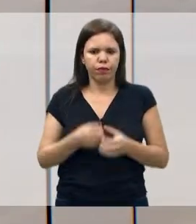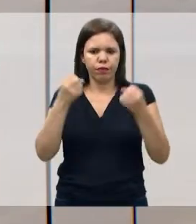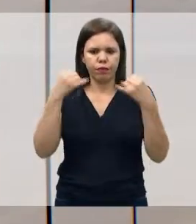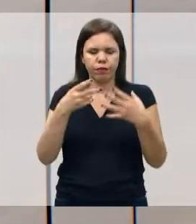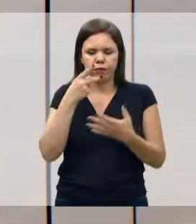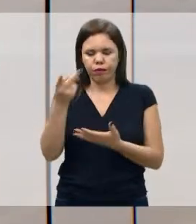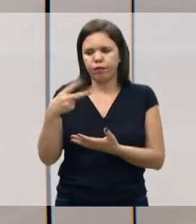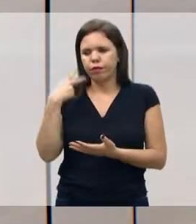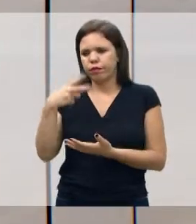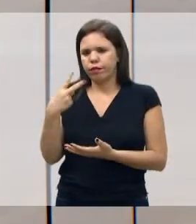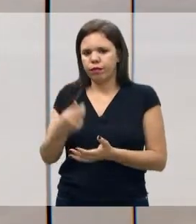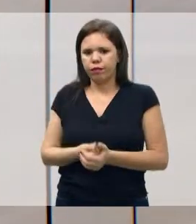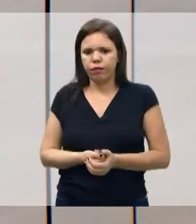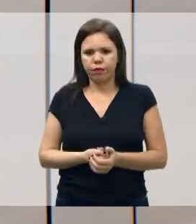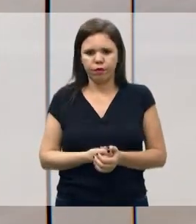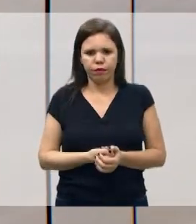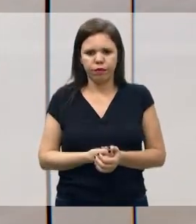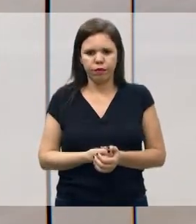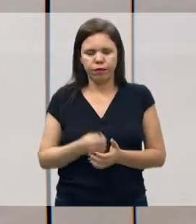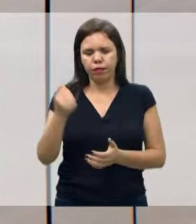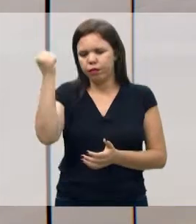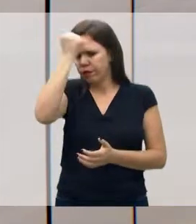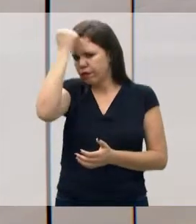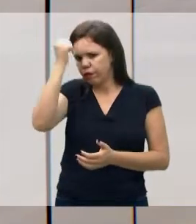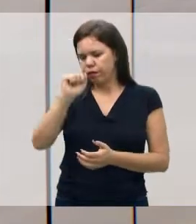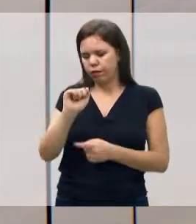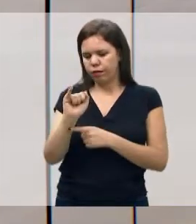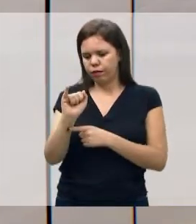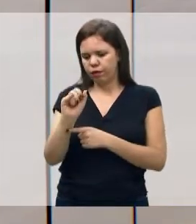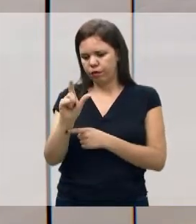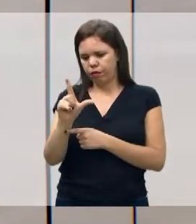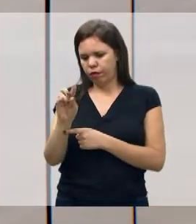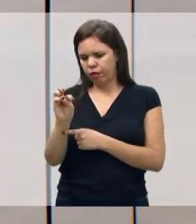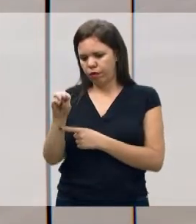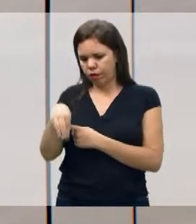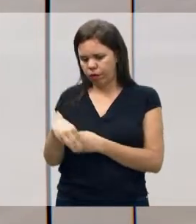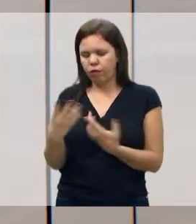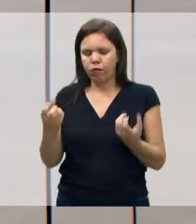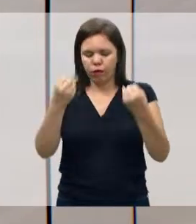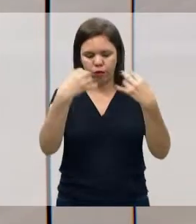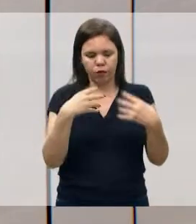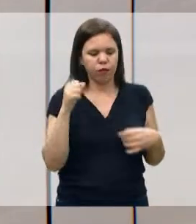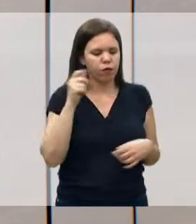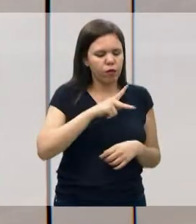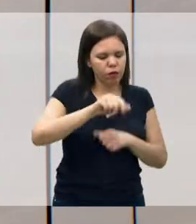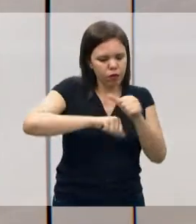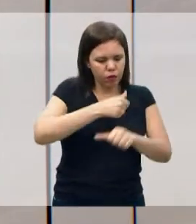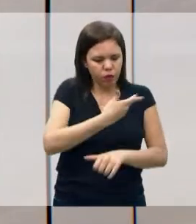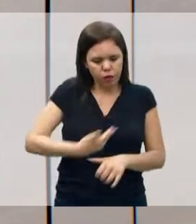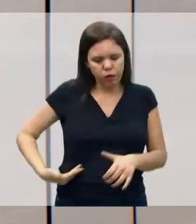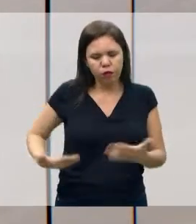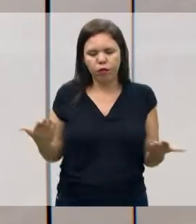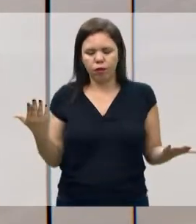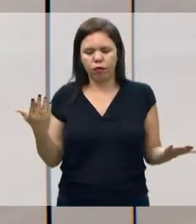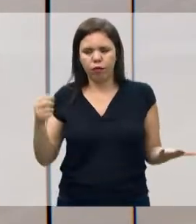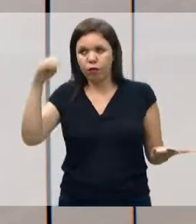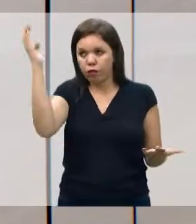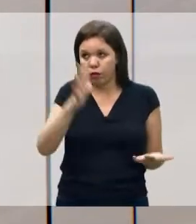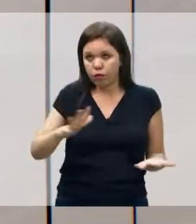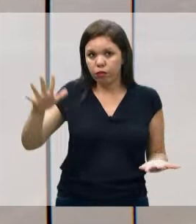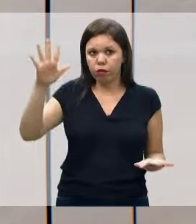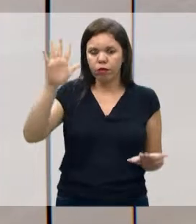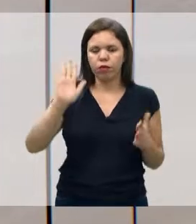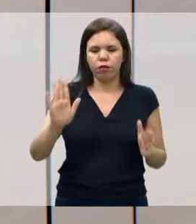o vereador Paulo Ailton da Farmácia, inclusive, mencionou a questão da reforma da Previdência, que é uma questão nacional, mas é uma questão